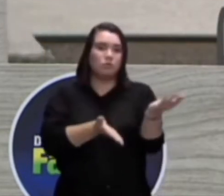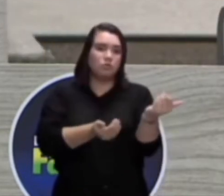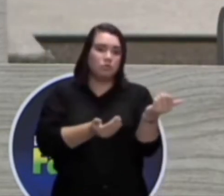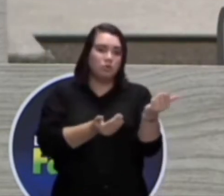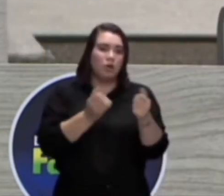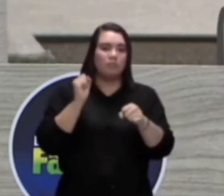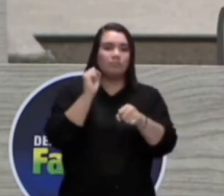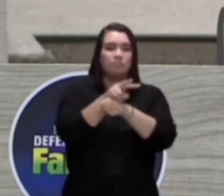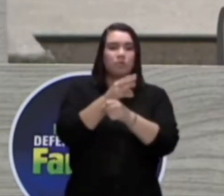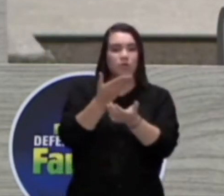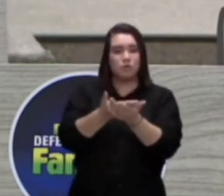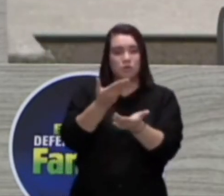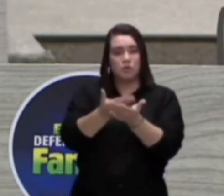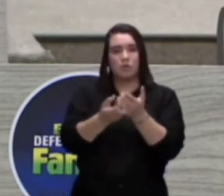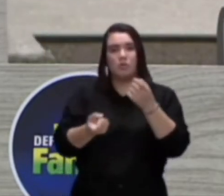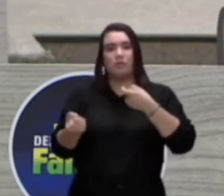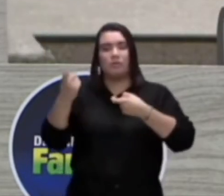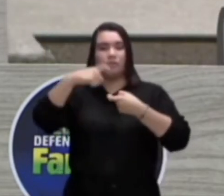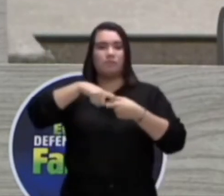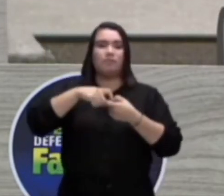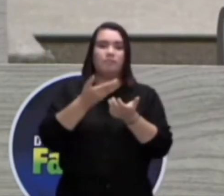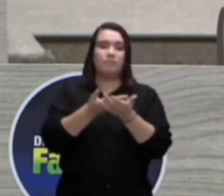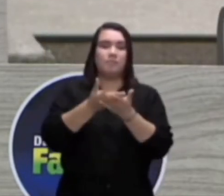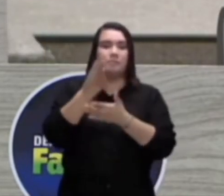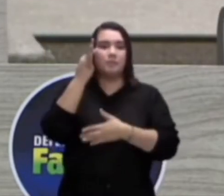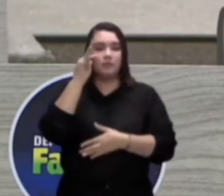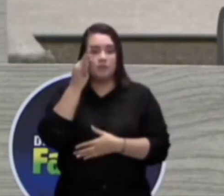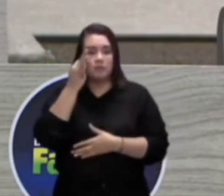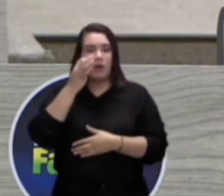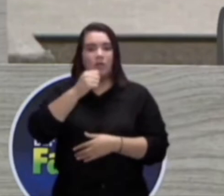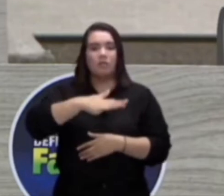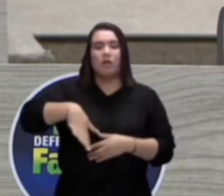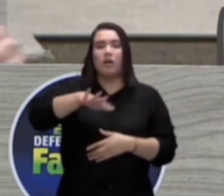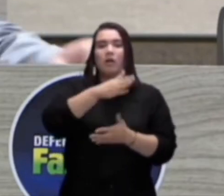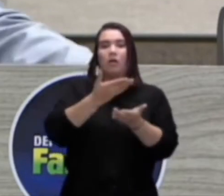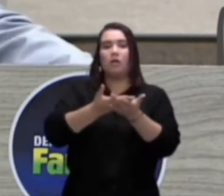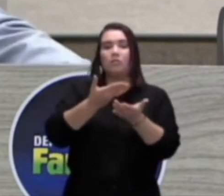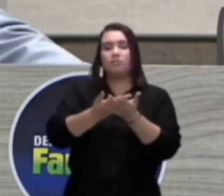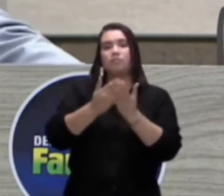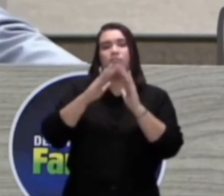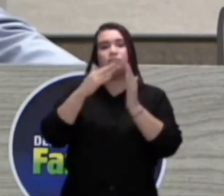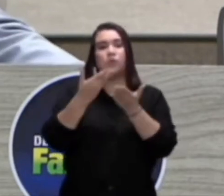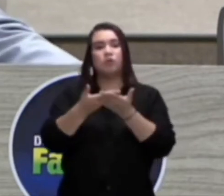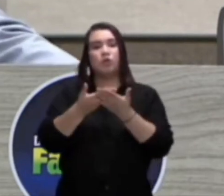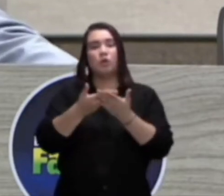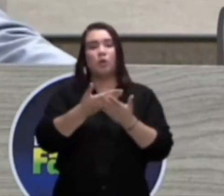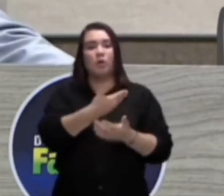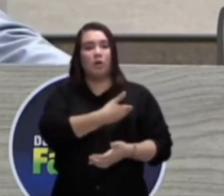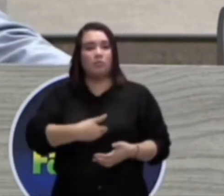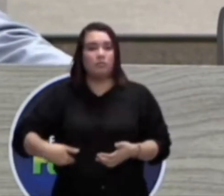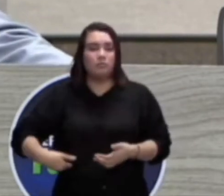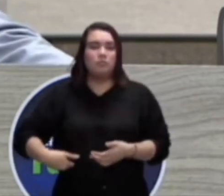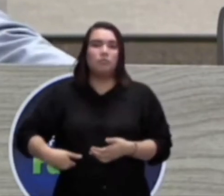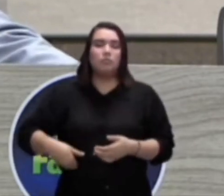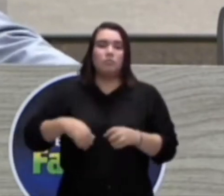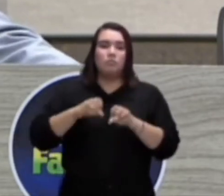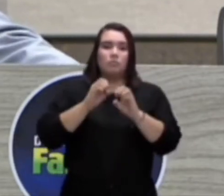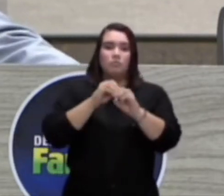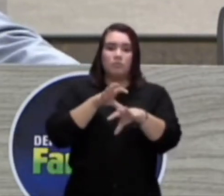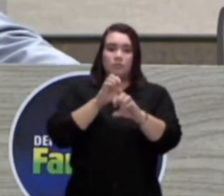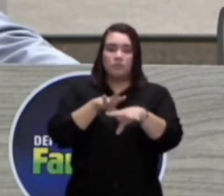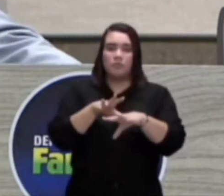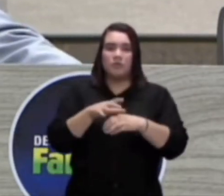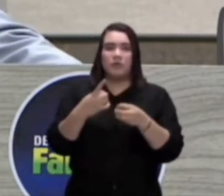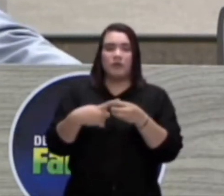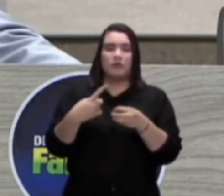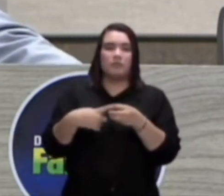se matricularem e retornarem às atividades presenciais da rede pública municipal de ensino desta